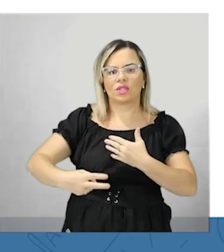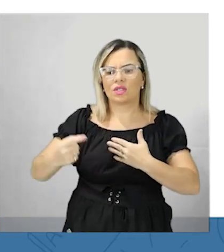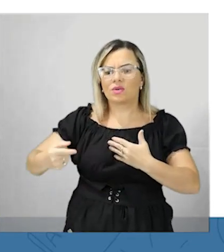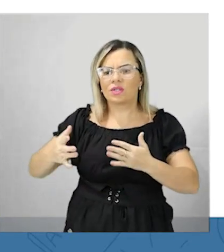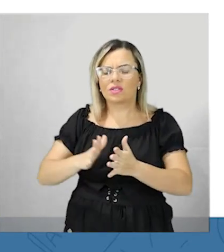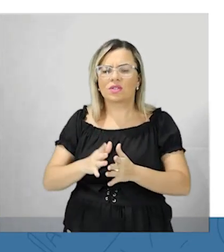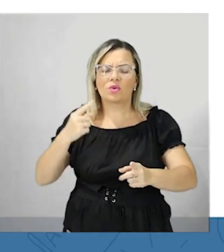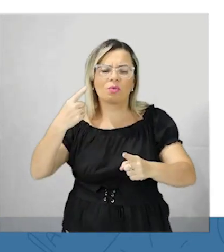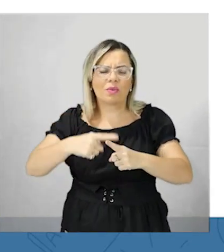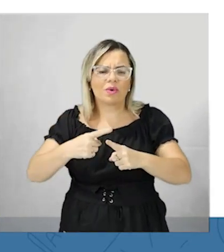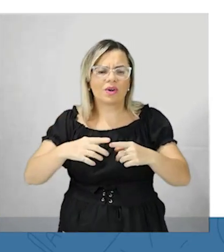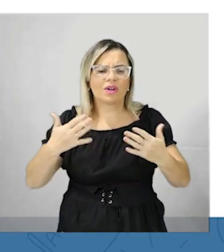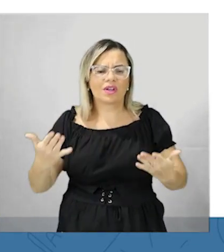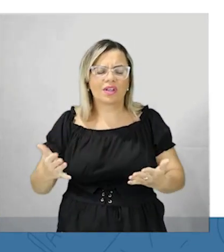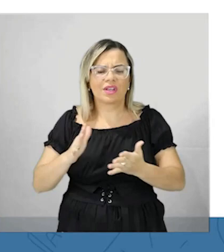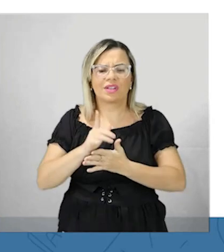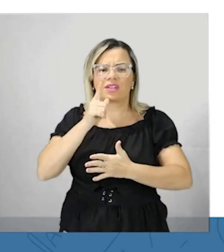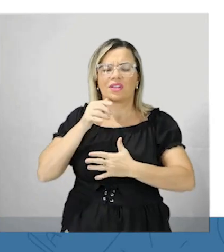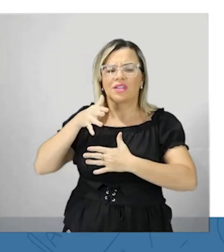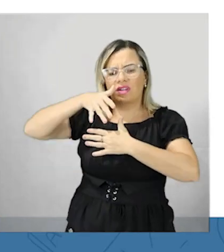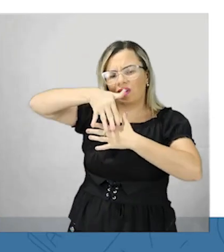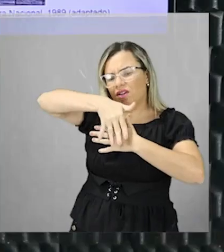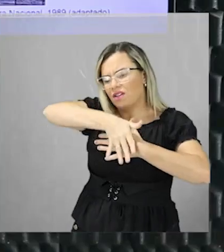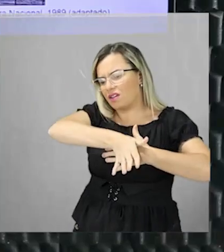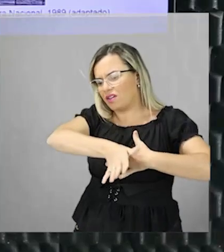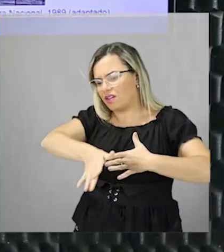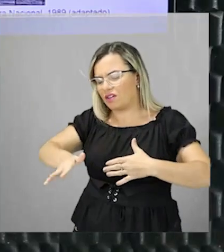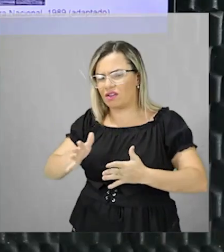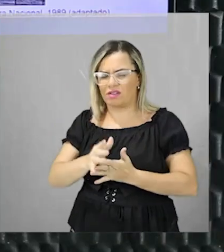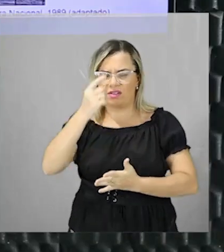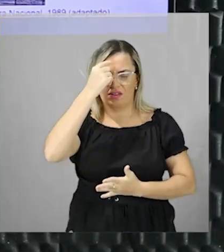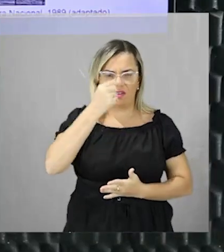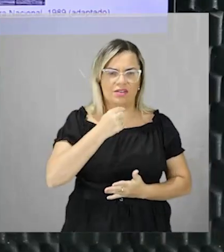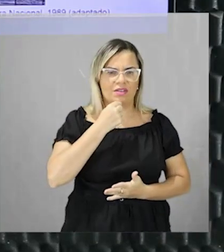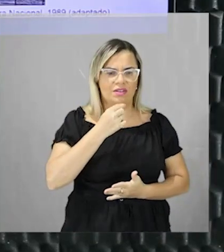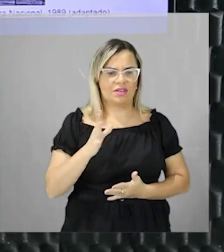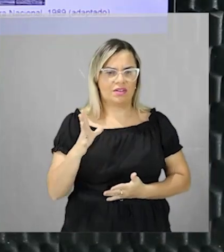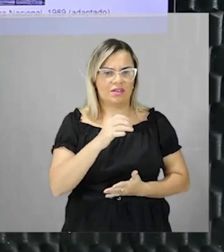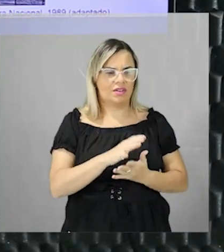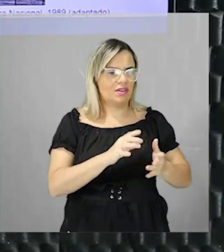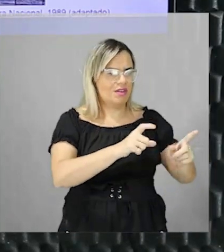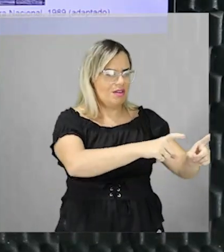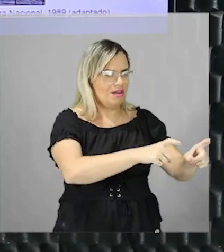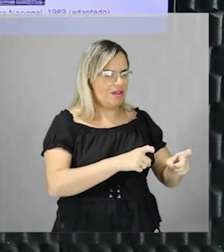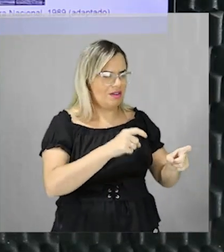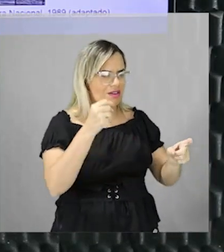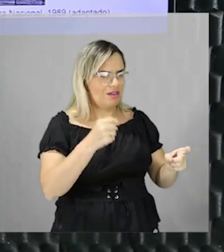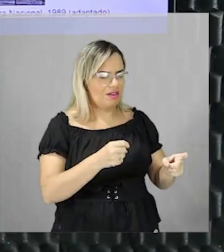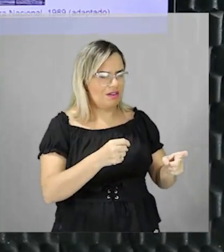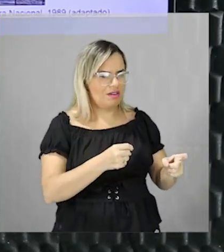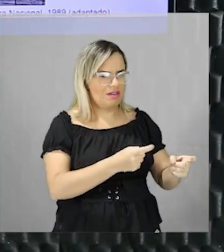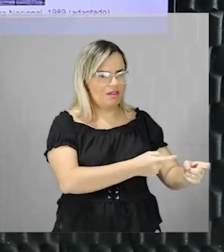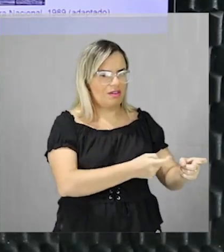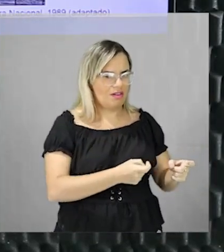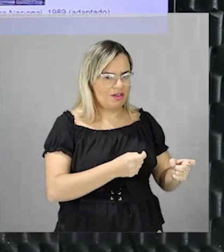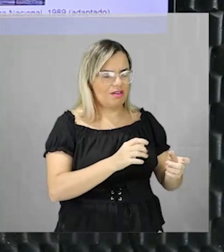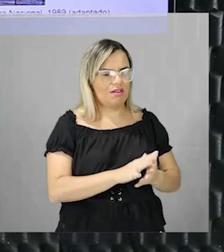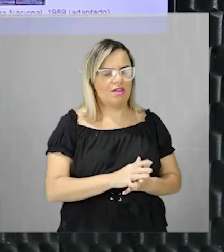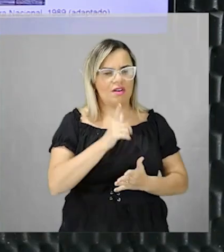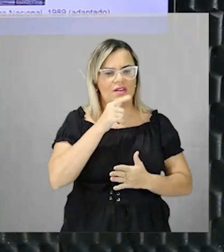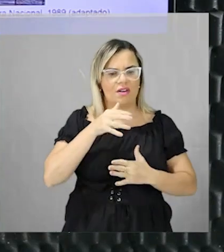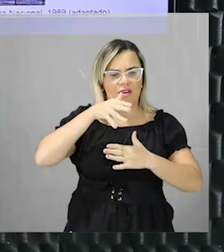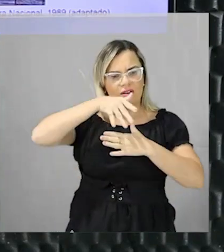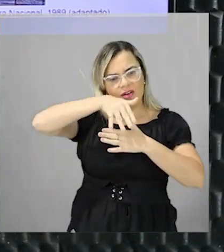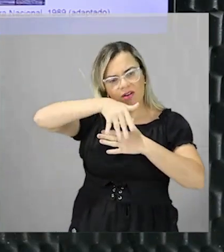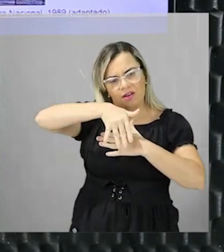causa aquele processo. Vamos olhar esse processo muito rapidamente. Você vai perceber claramente que tu tem uma queda d'água. Então,